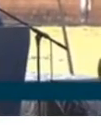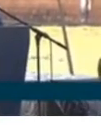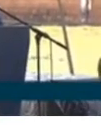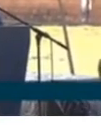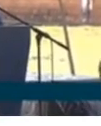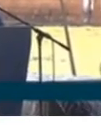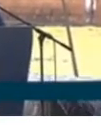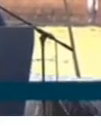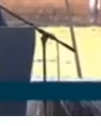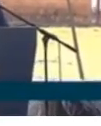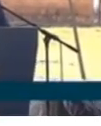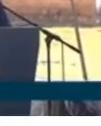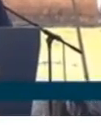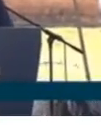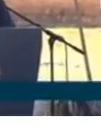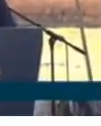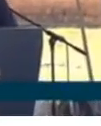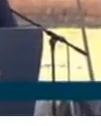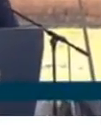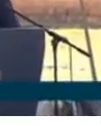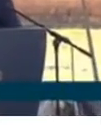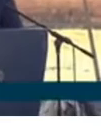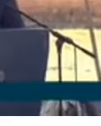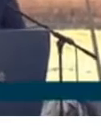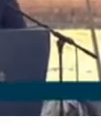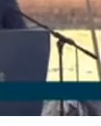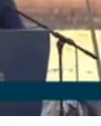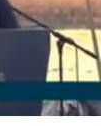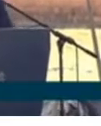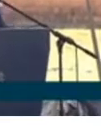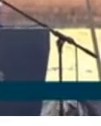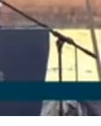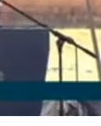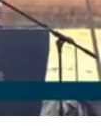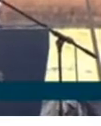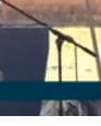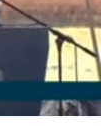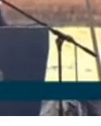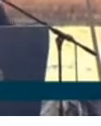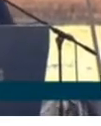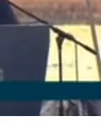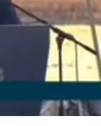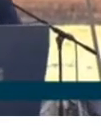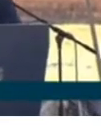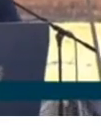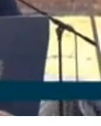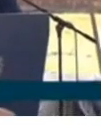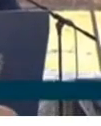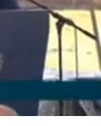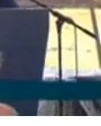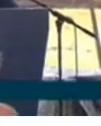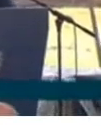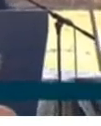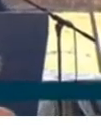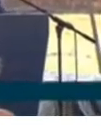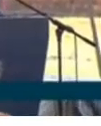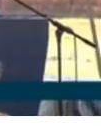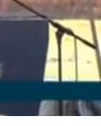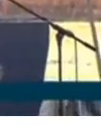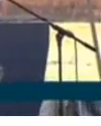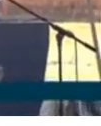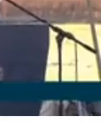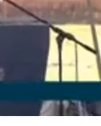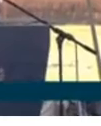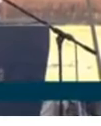só assinar basicamente os acordos. Por isso, o nosso agronegócio vem batendo recordes. Cada vez exporta mais.